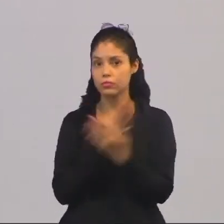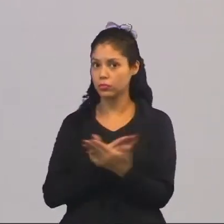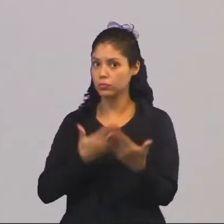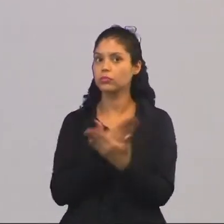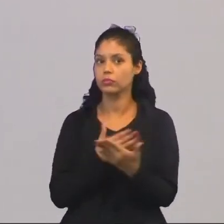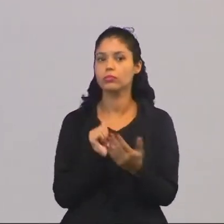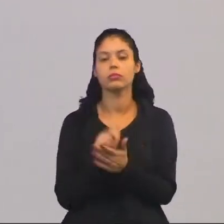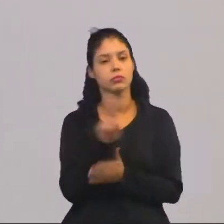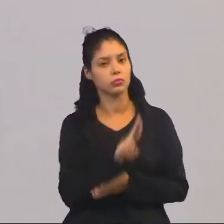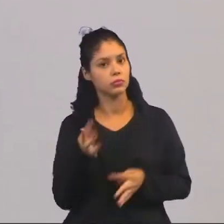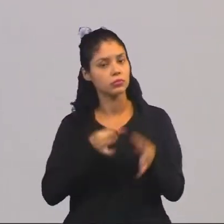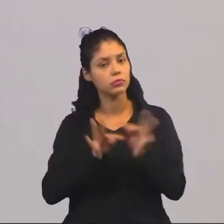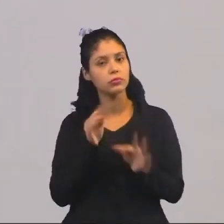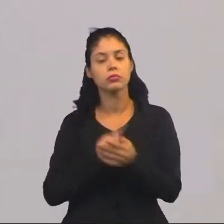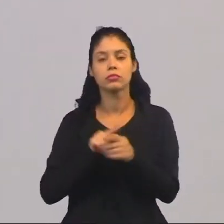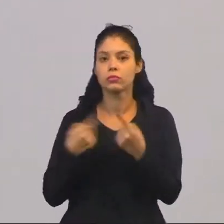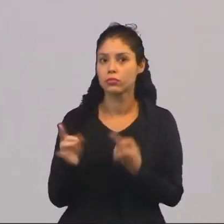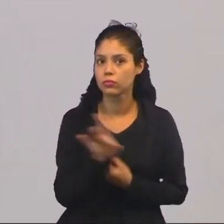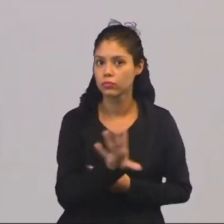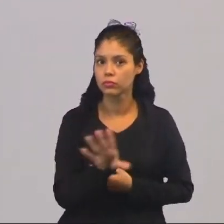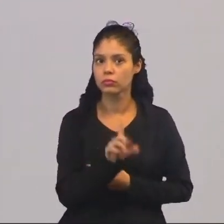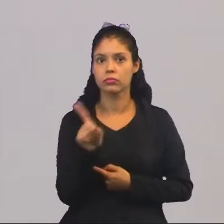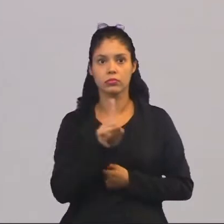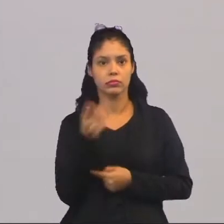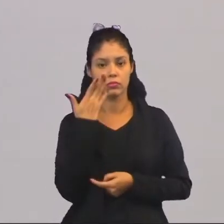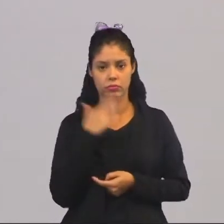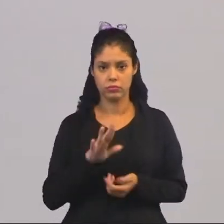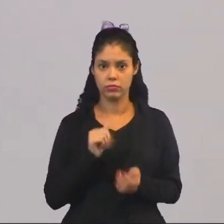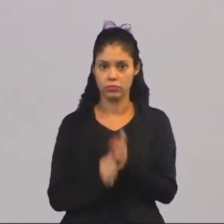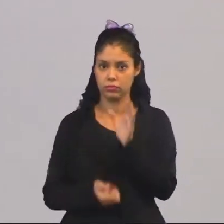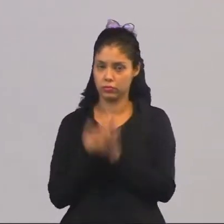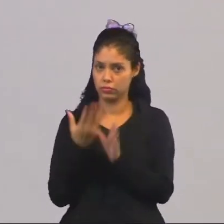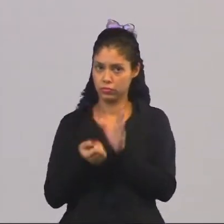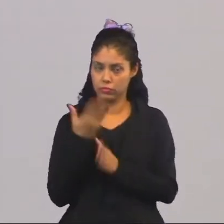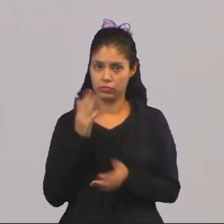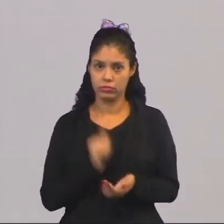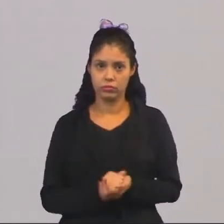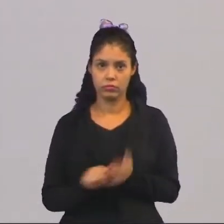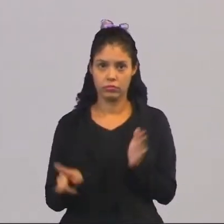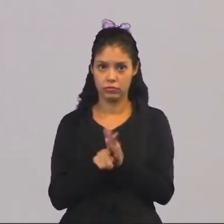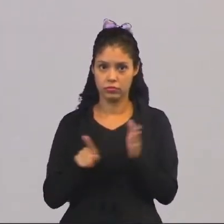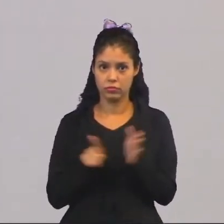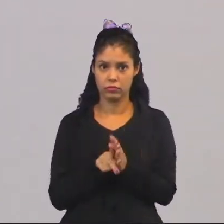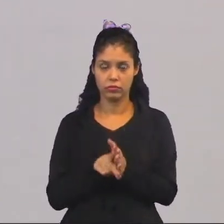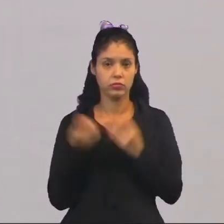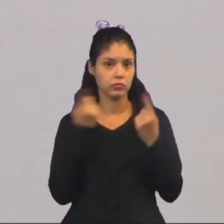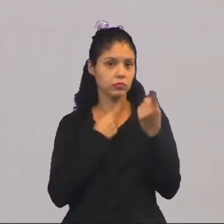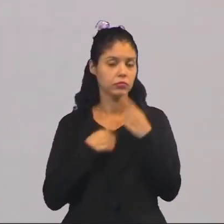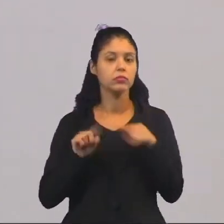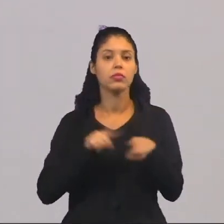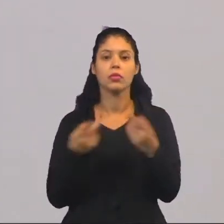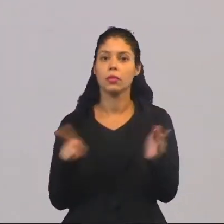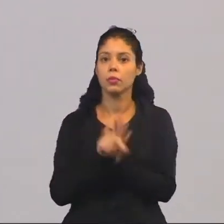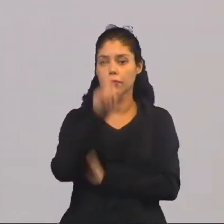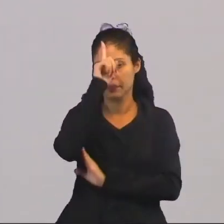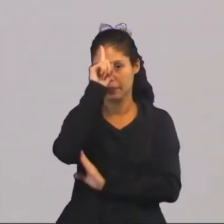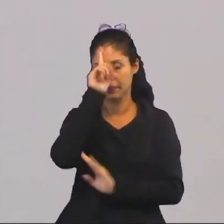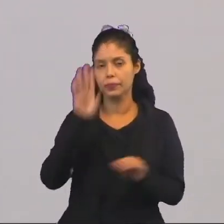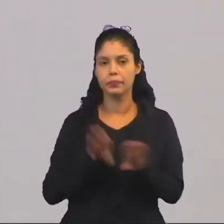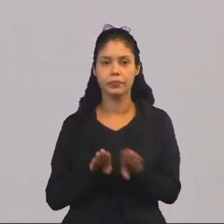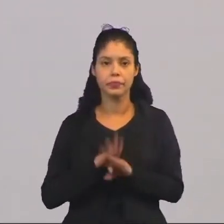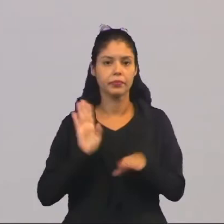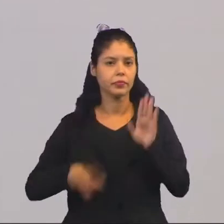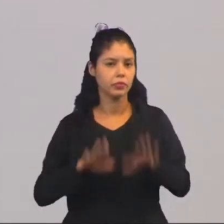tecnologia. Não só para as crianças que criam suas demandas e suas dependências, mas o próprio adulto também, que às